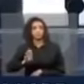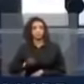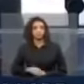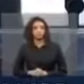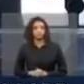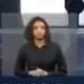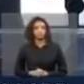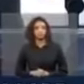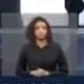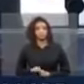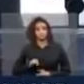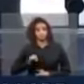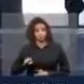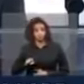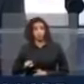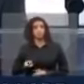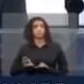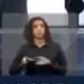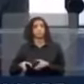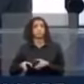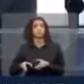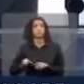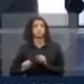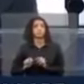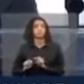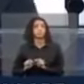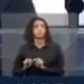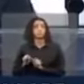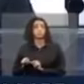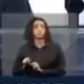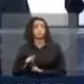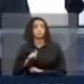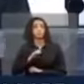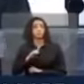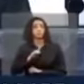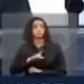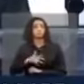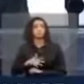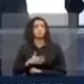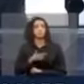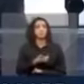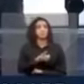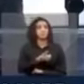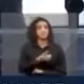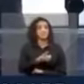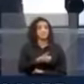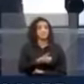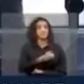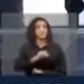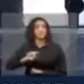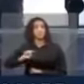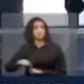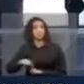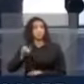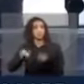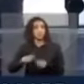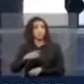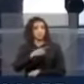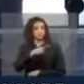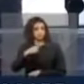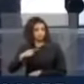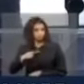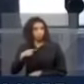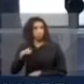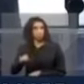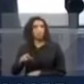Nossa instituição é constituída por cerca de 100 mil pastores, entre